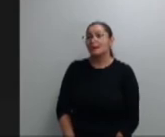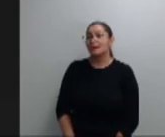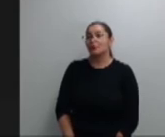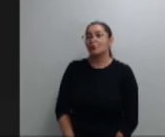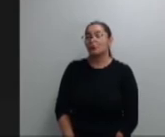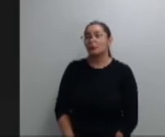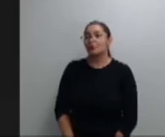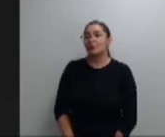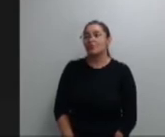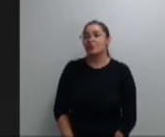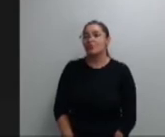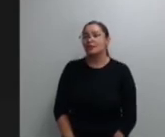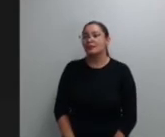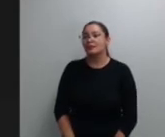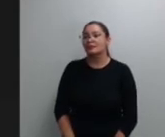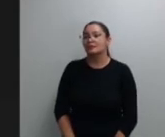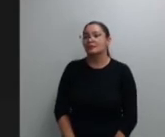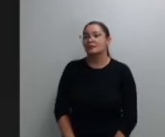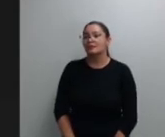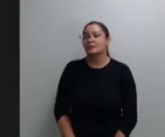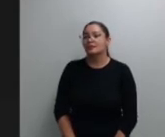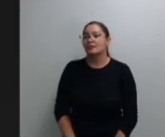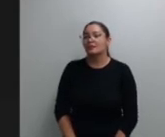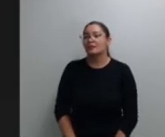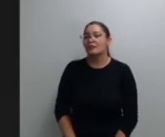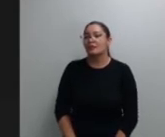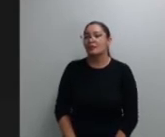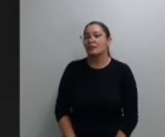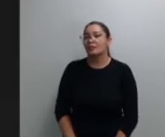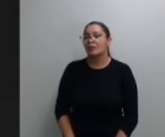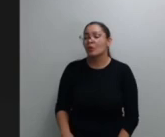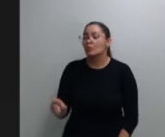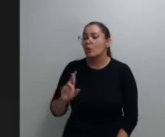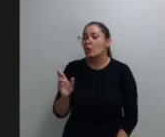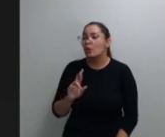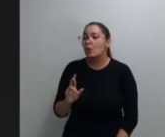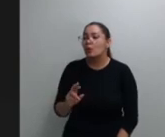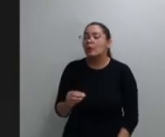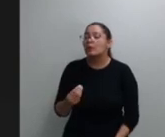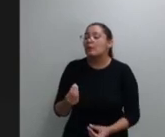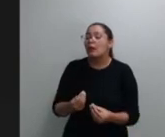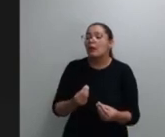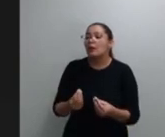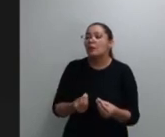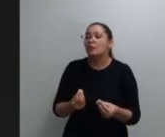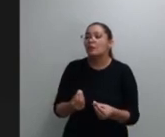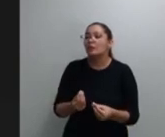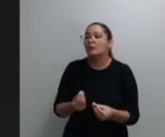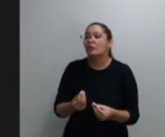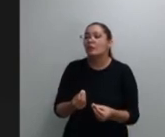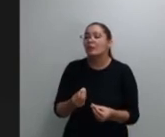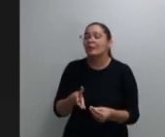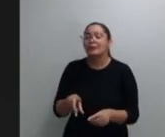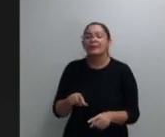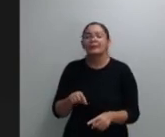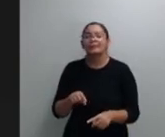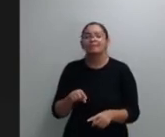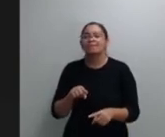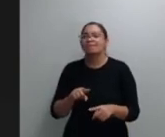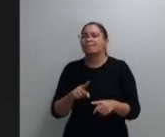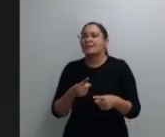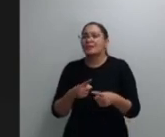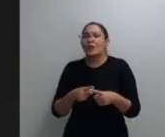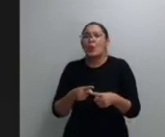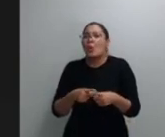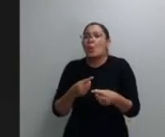detiver o avanço econômico se não se detiver o avanço econômico ele pouco significará apenas fará sentido para